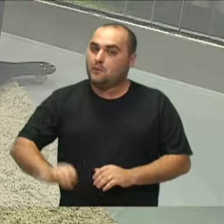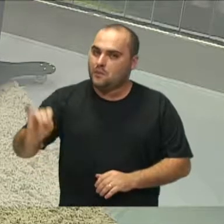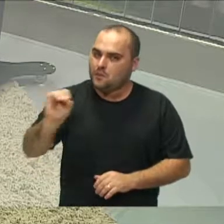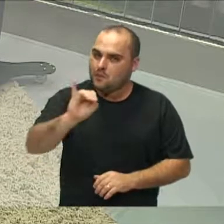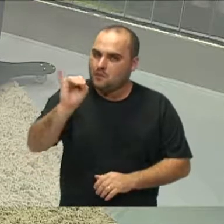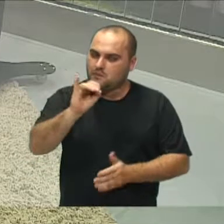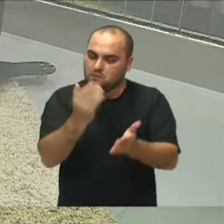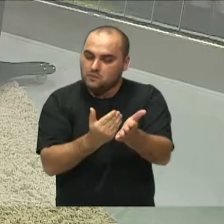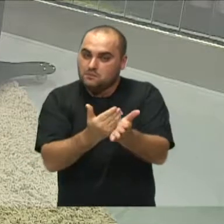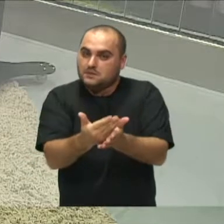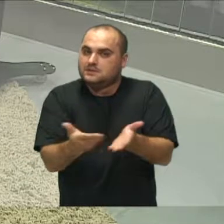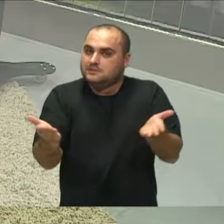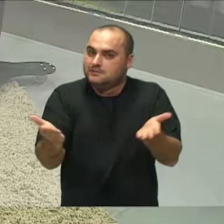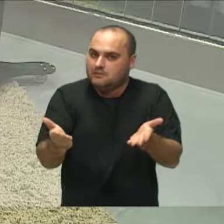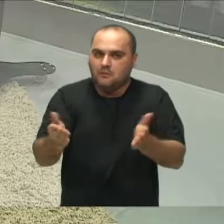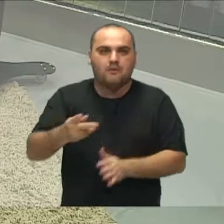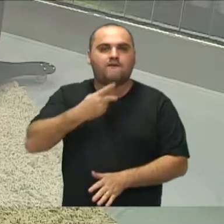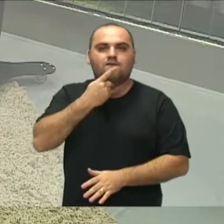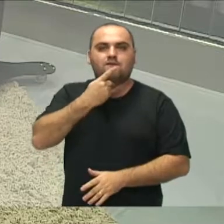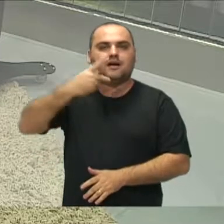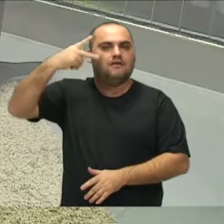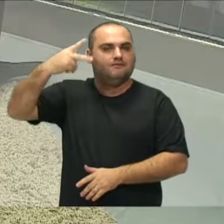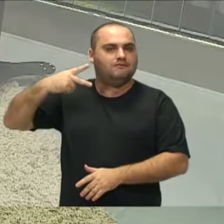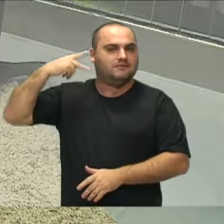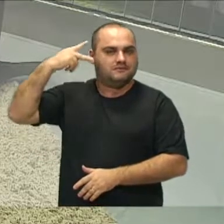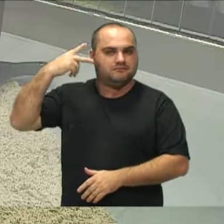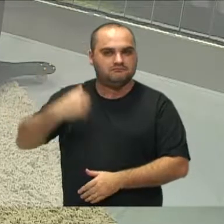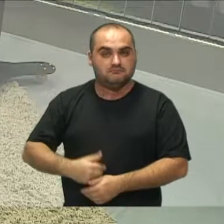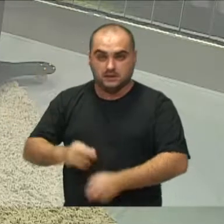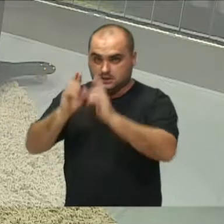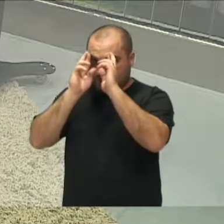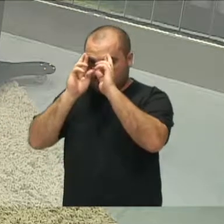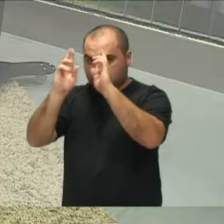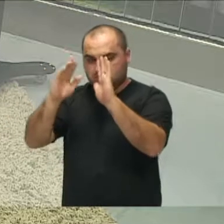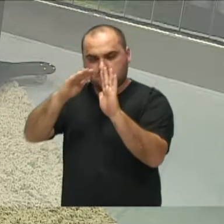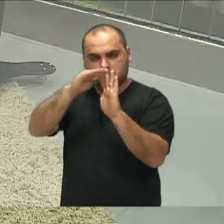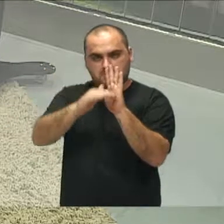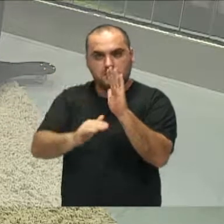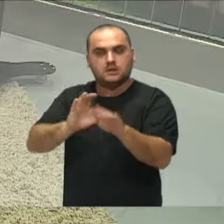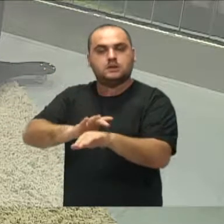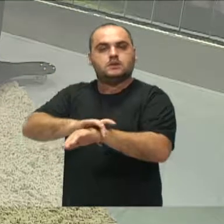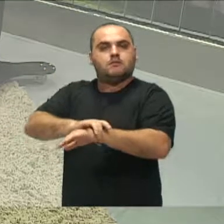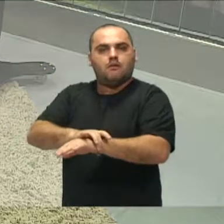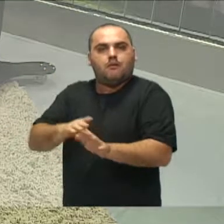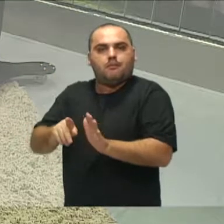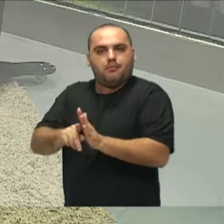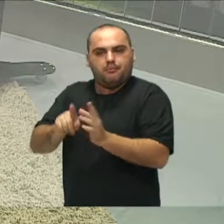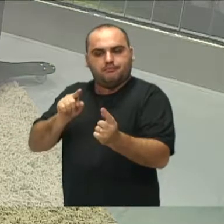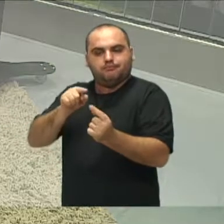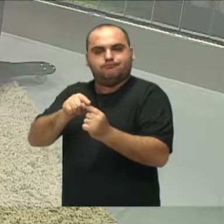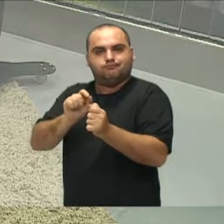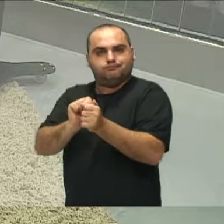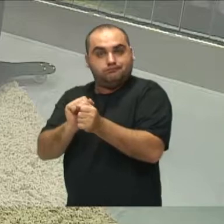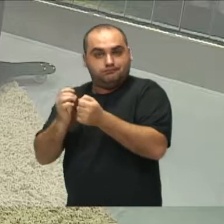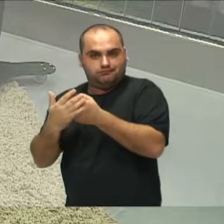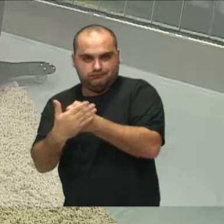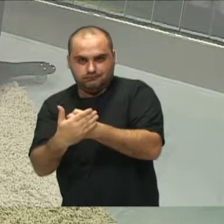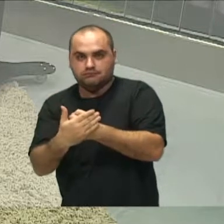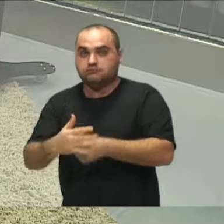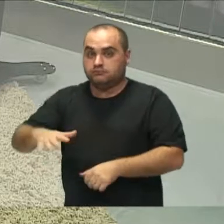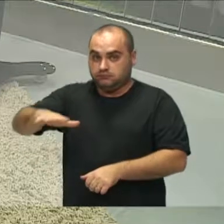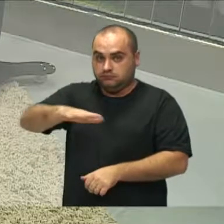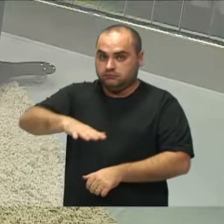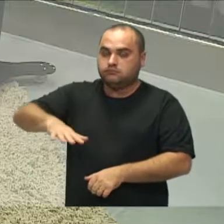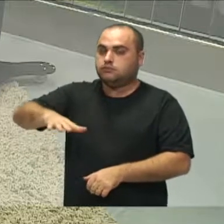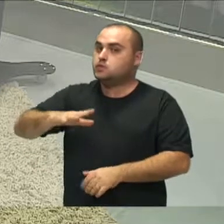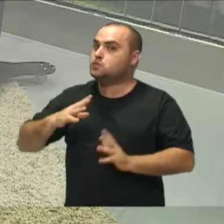Olá, estamos começando mais um programa Fala Vereador. Em respeito às medidas de segurança motivadas pela pandemia de Covid-19, todas